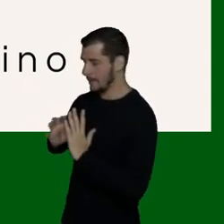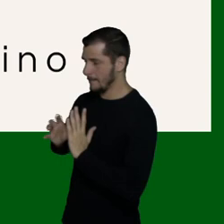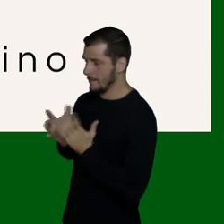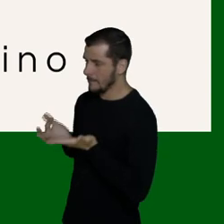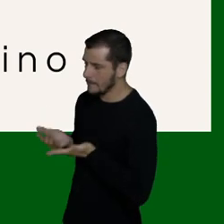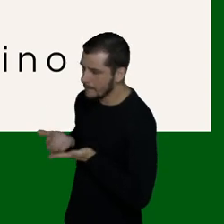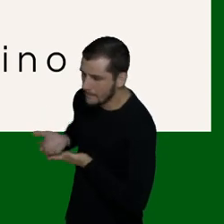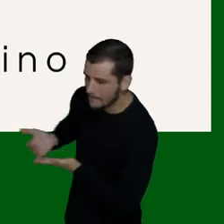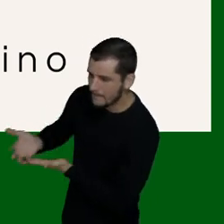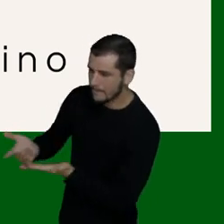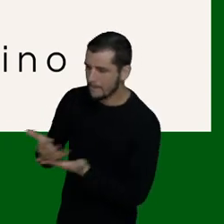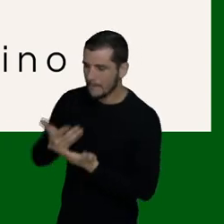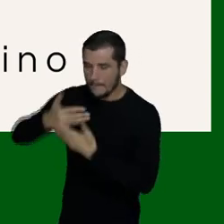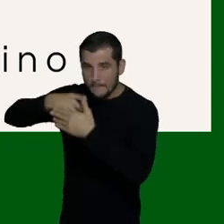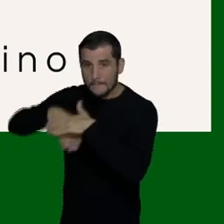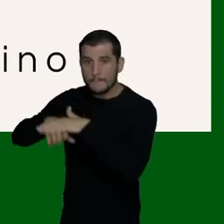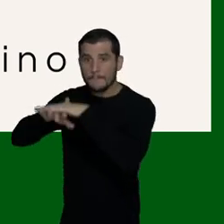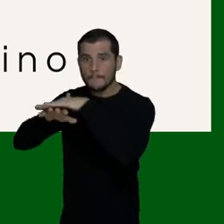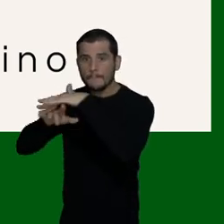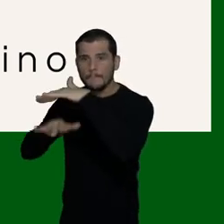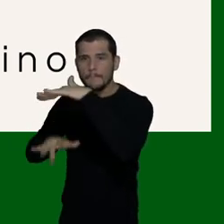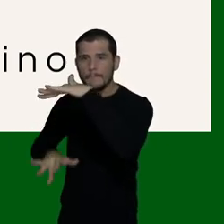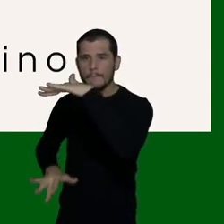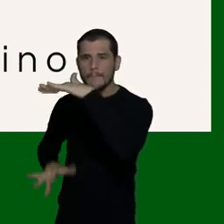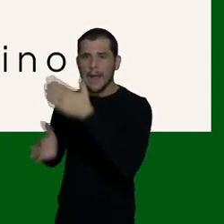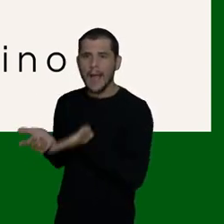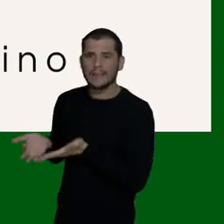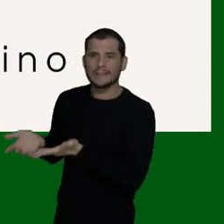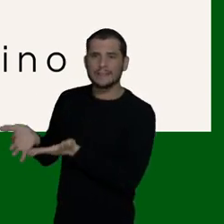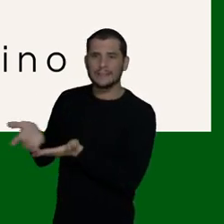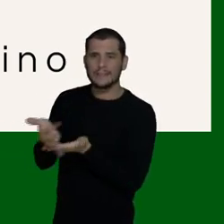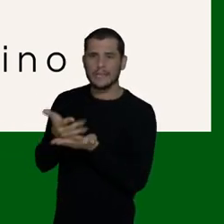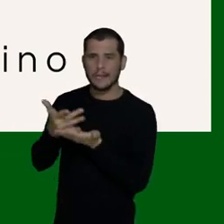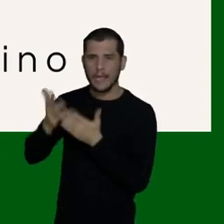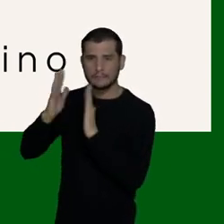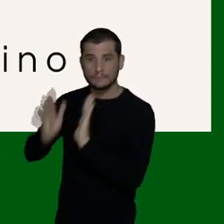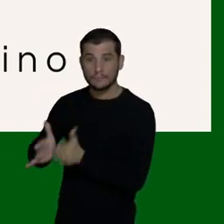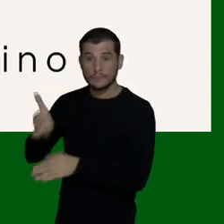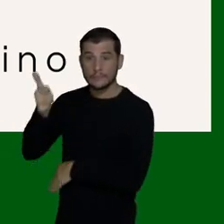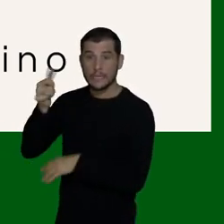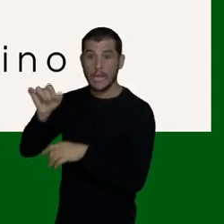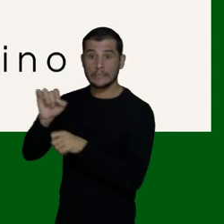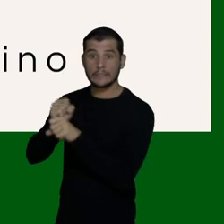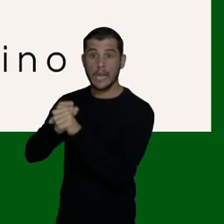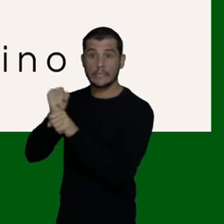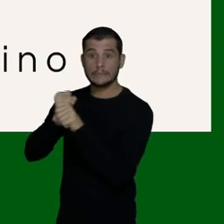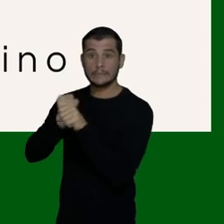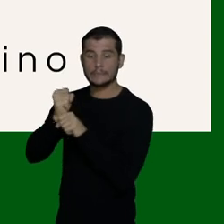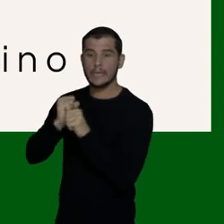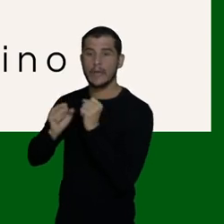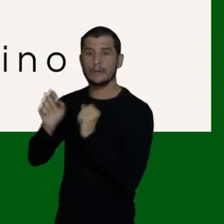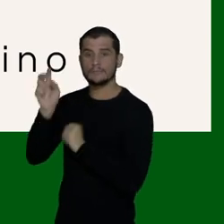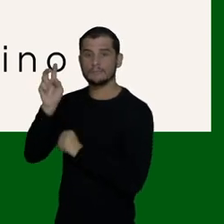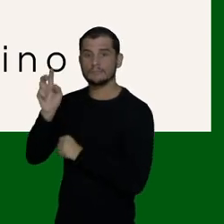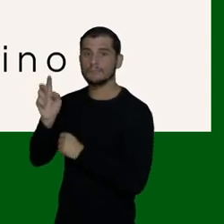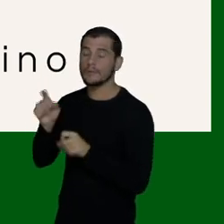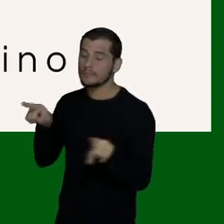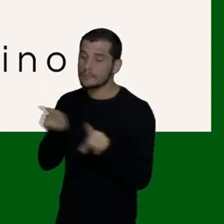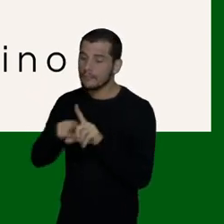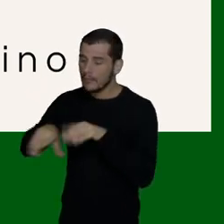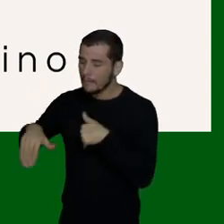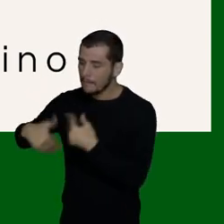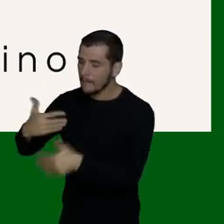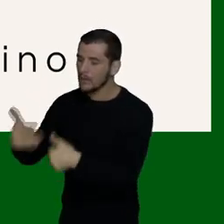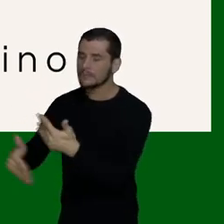que vão gerar dados que a gente traz alguns hoje aqui participando do processo de ensino